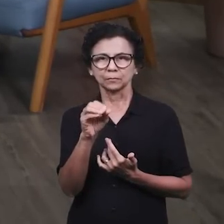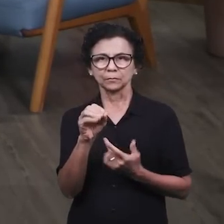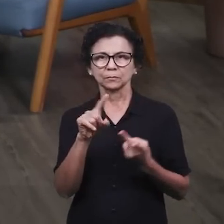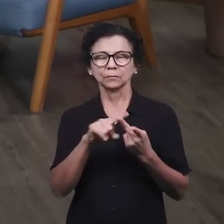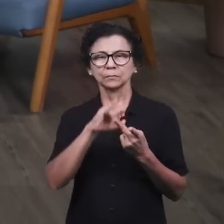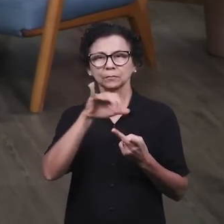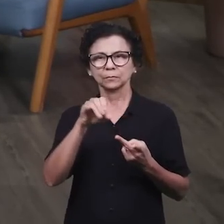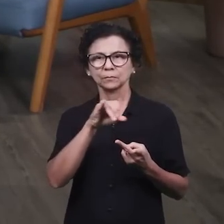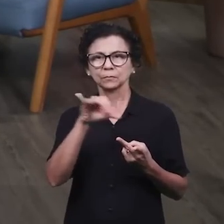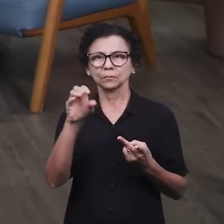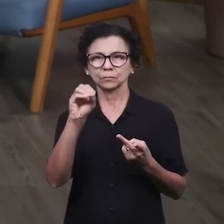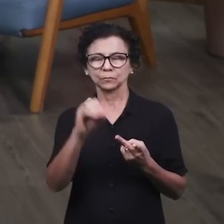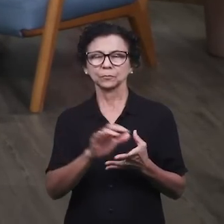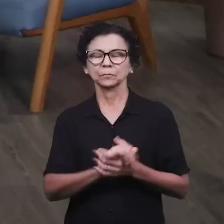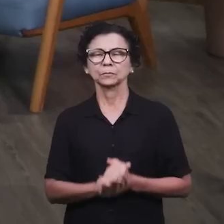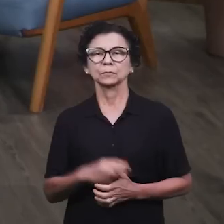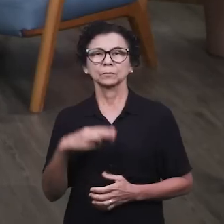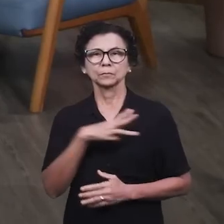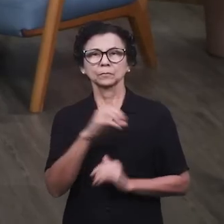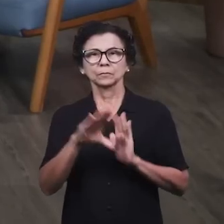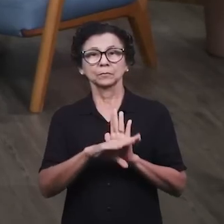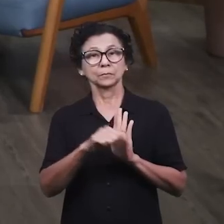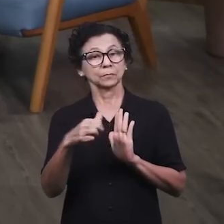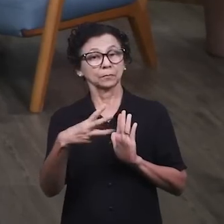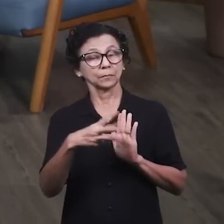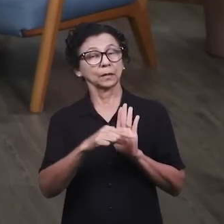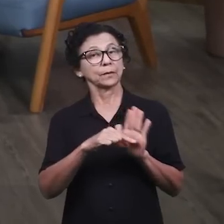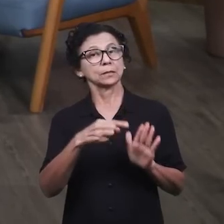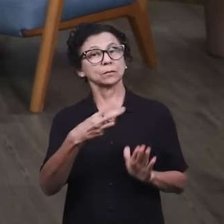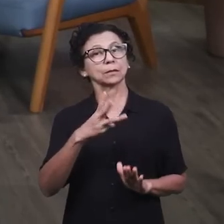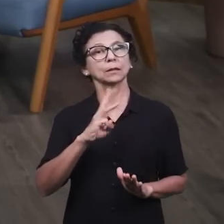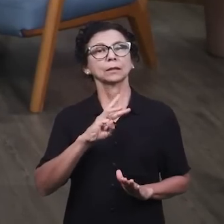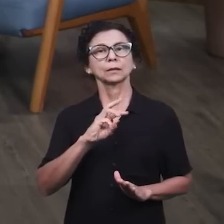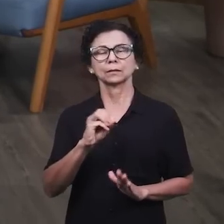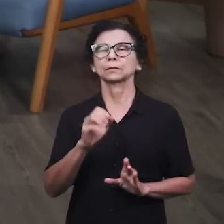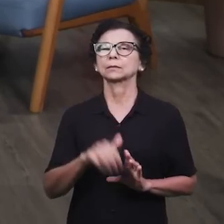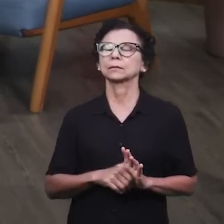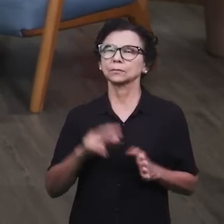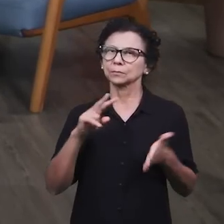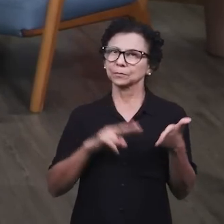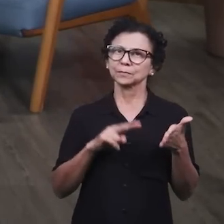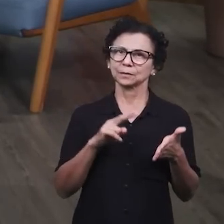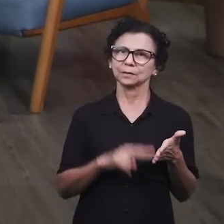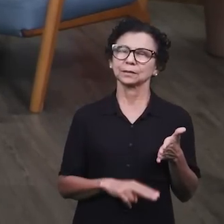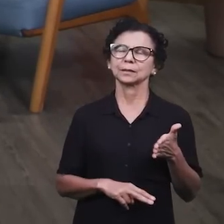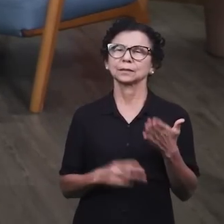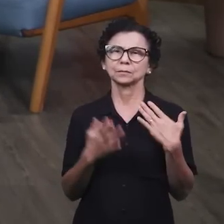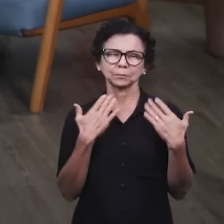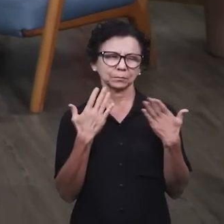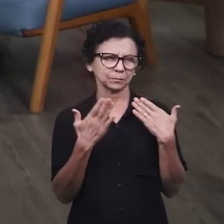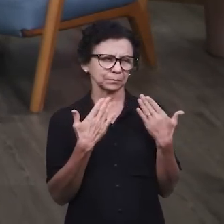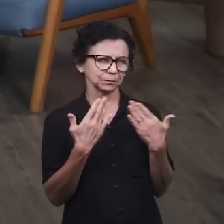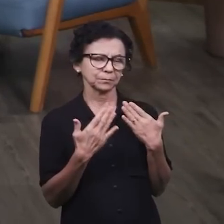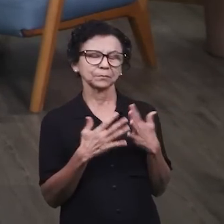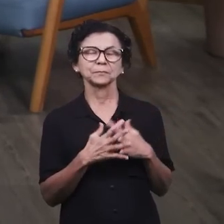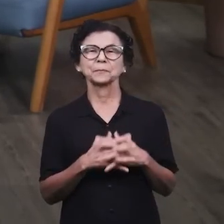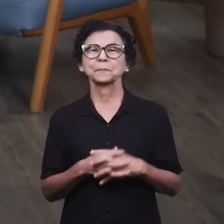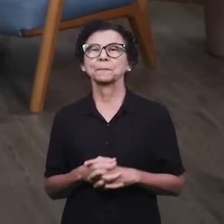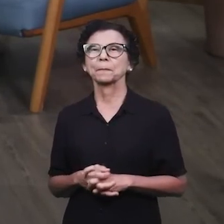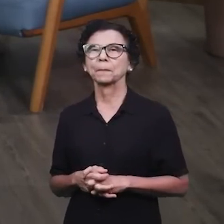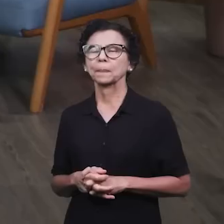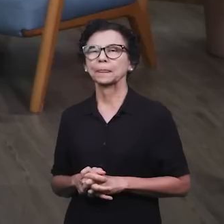do semeador. A segunda parábola que Jesus profere ali é a parábola do trigo e do